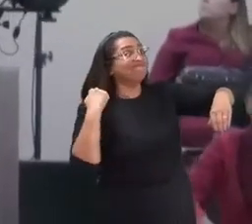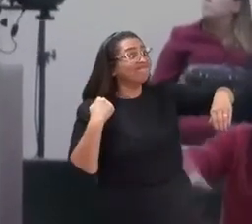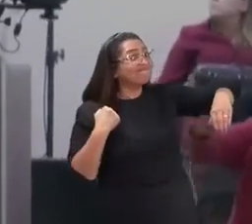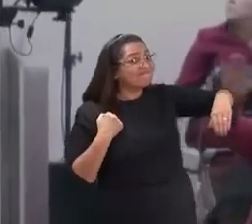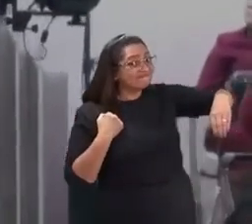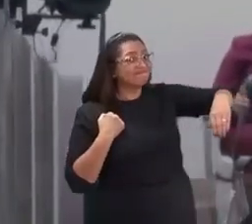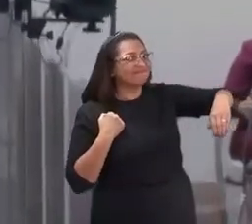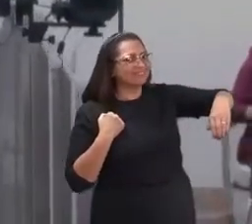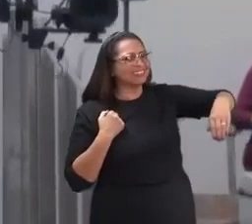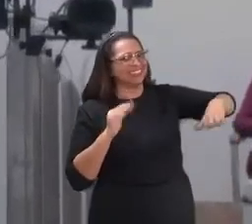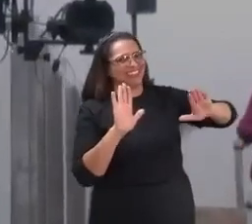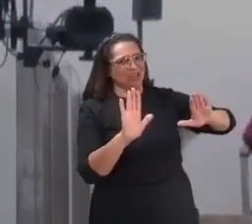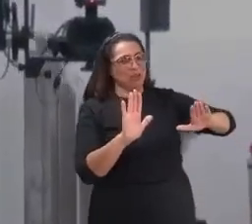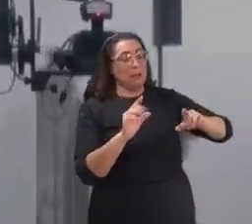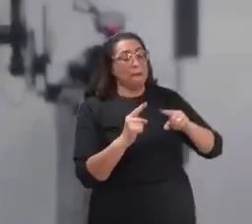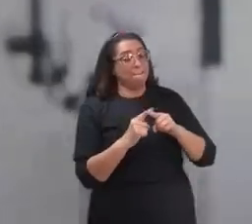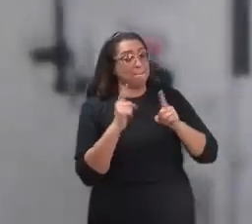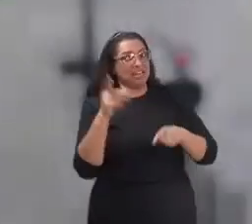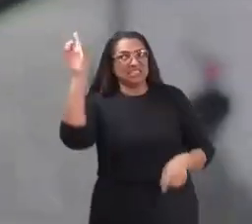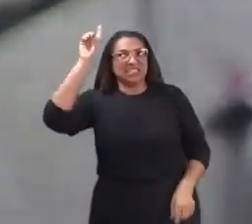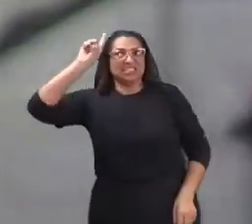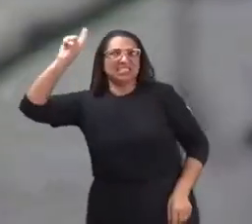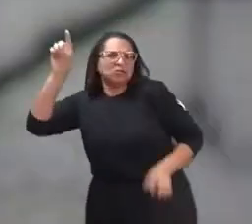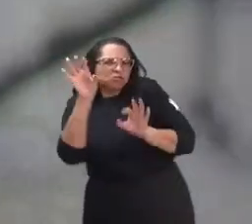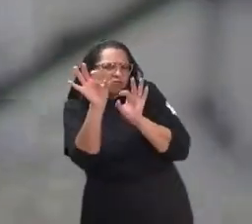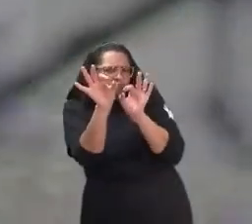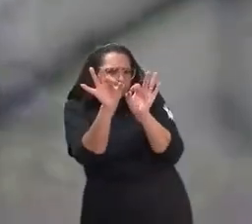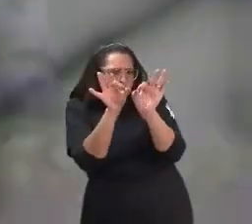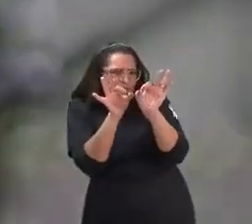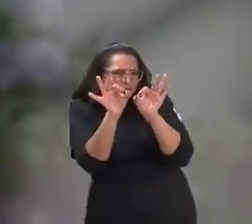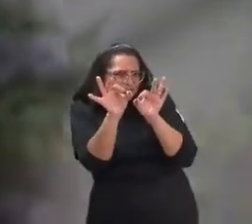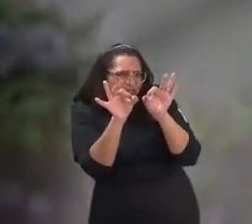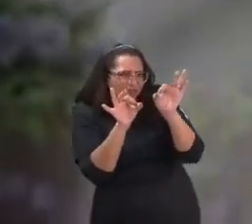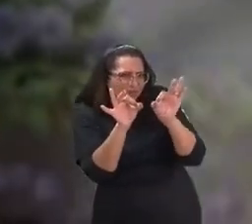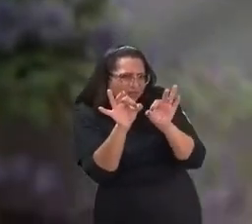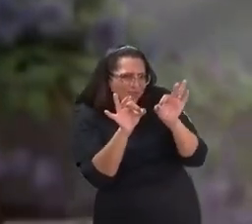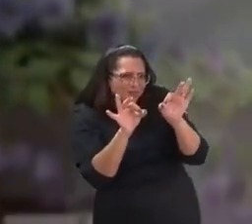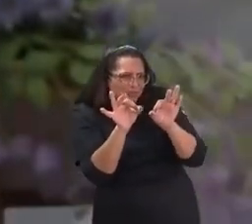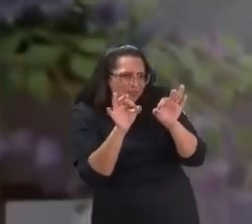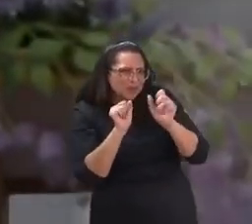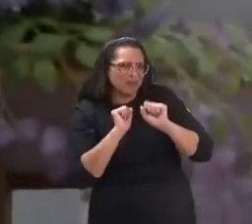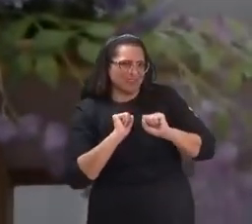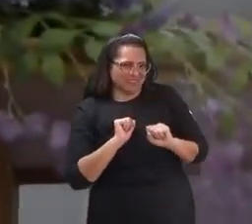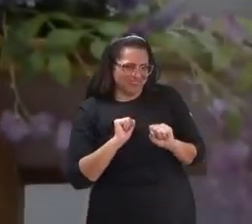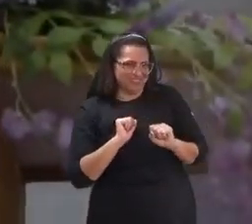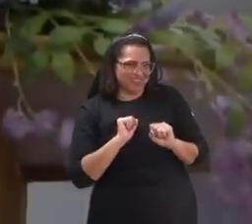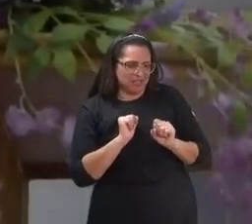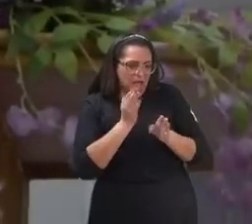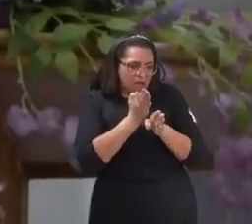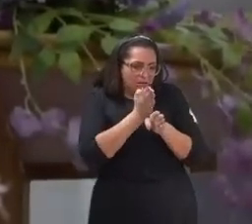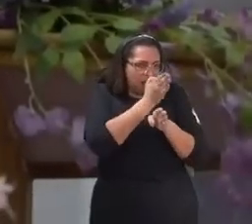ver. Ela lutou até aqui, mas daqui para frente não vai ter mais como sustentar.